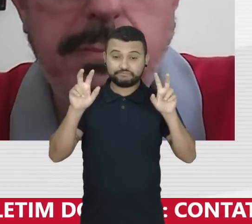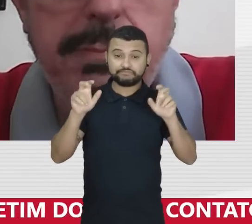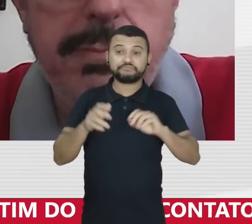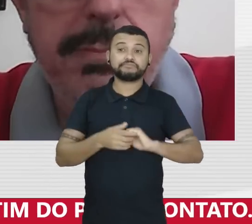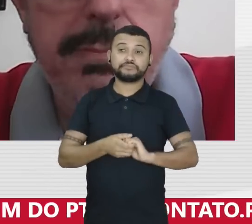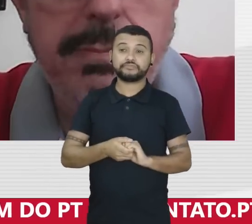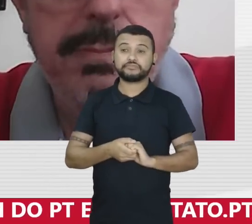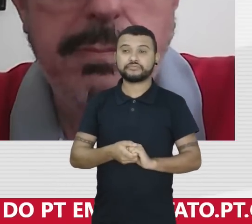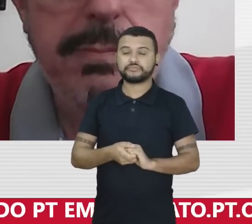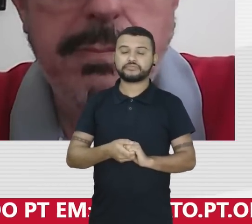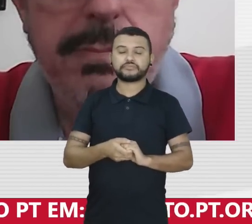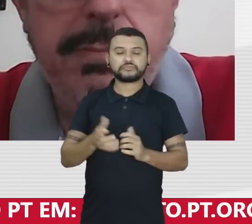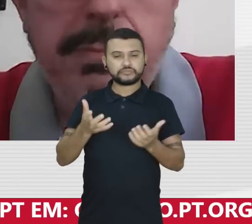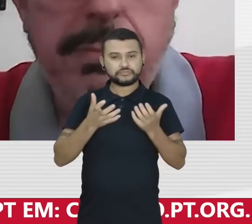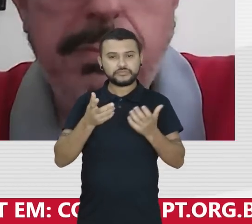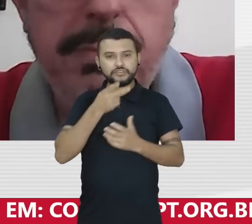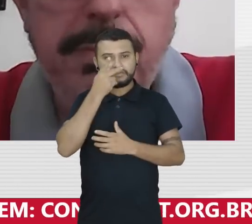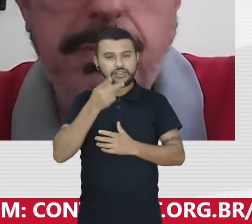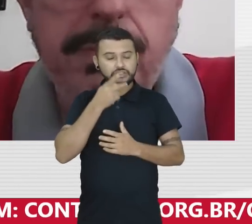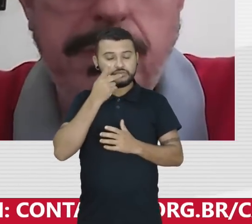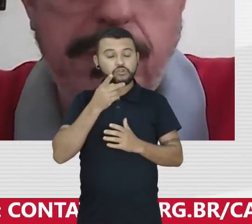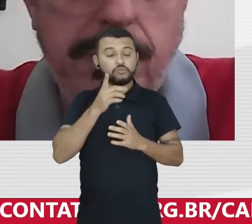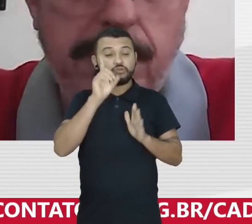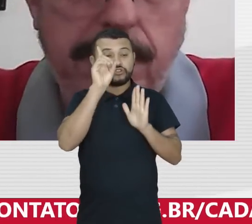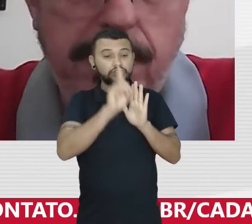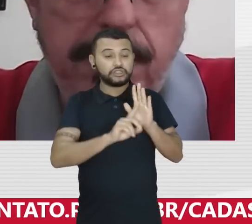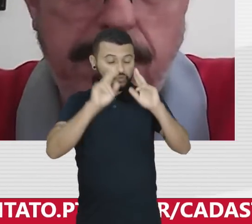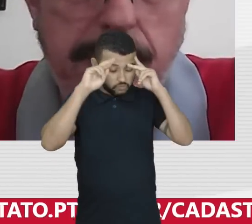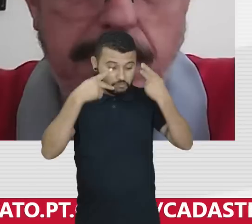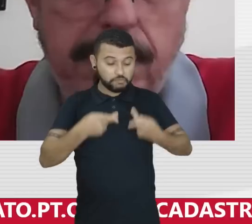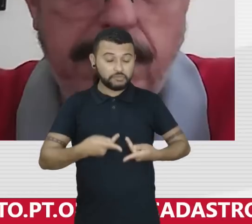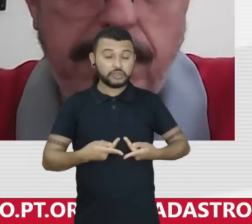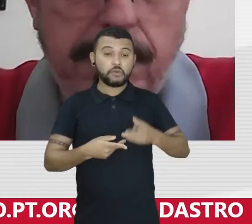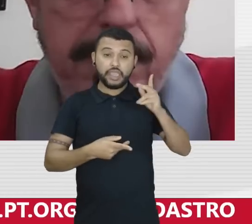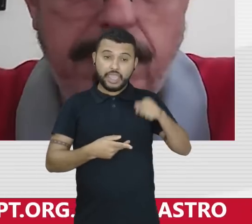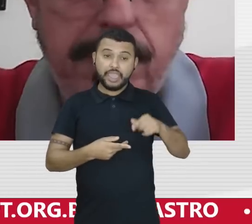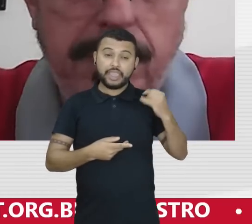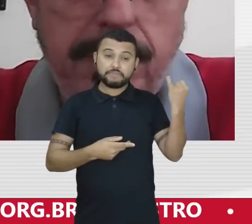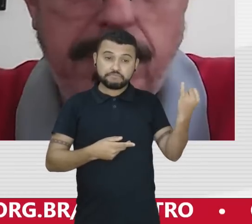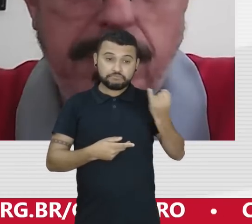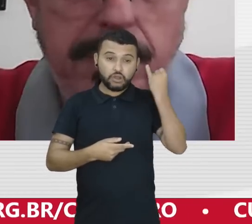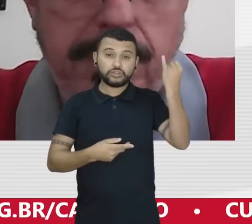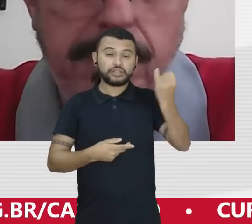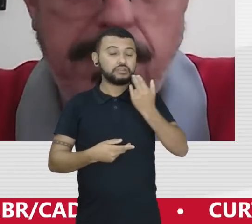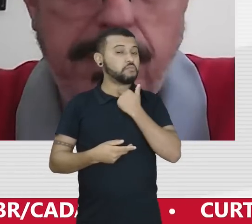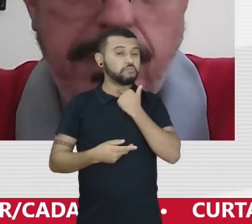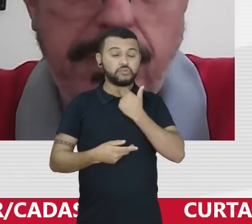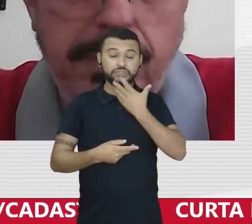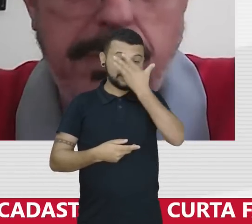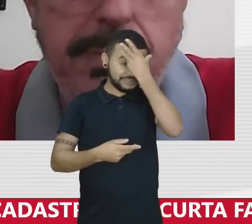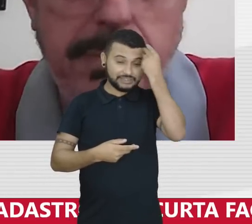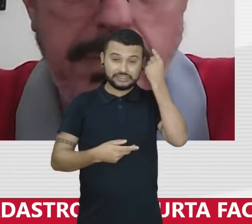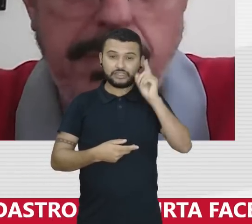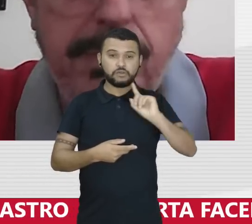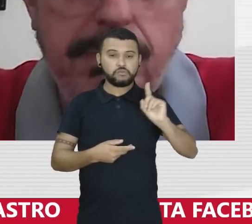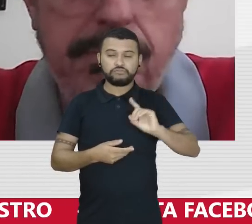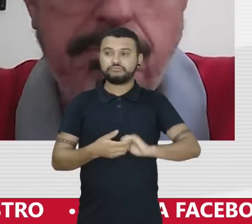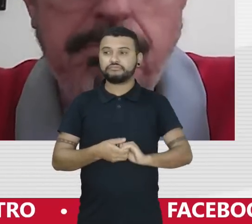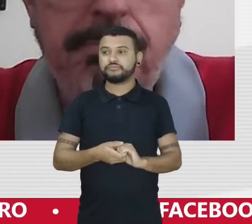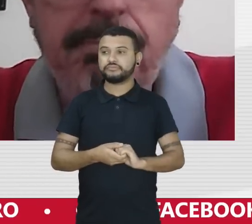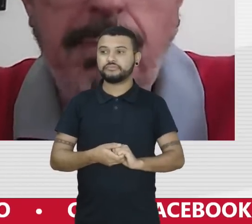você colocasse essa questão de direitos humanos, que ela é fundamental e não pode ser abandonada de jeito nenhum.